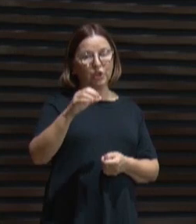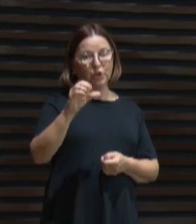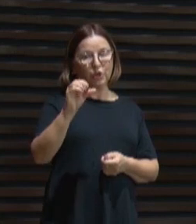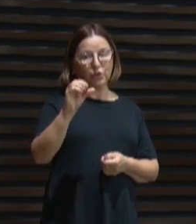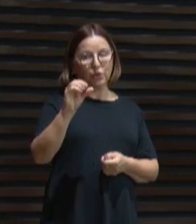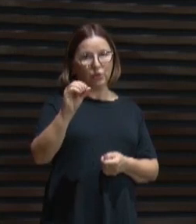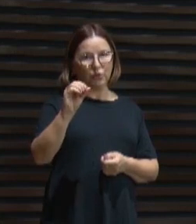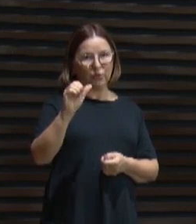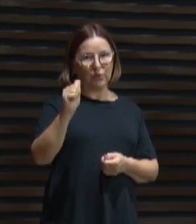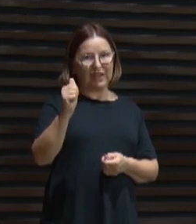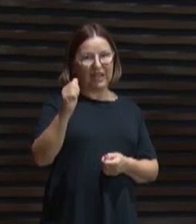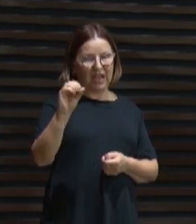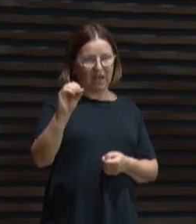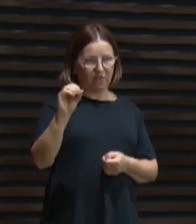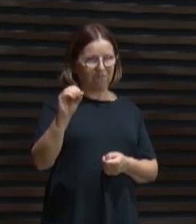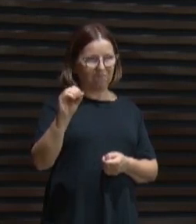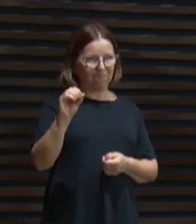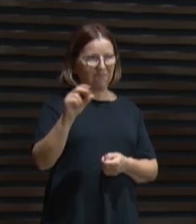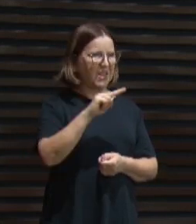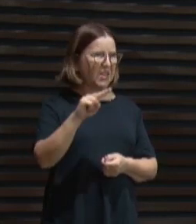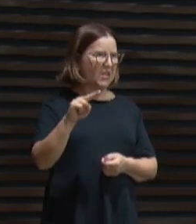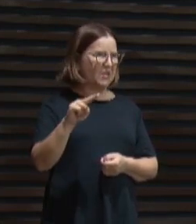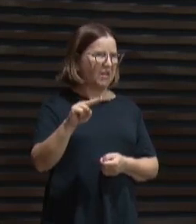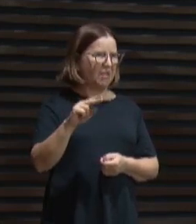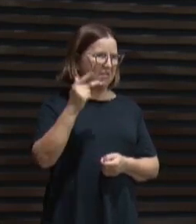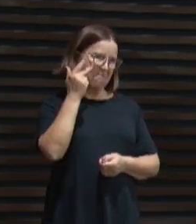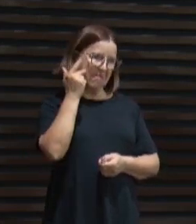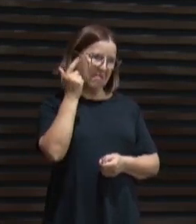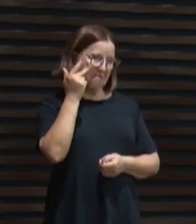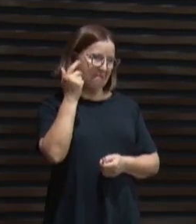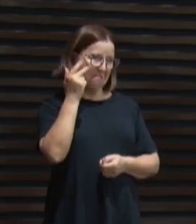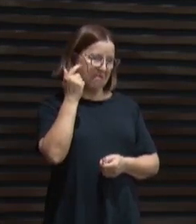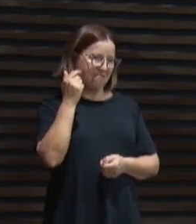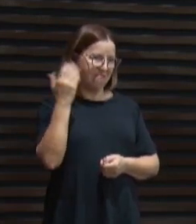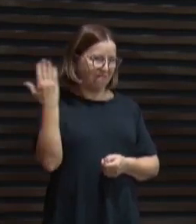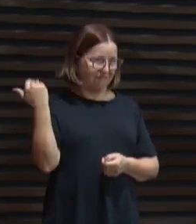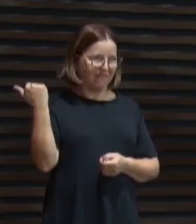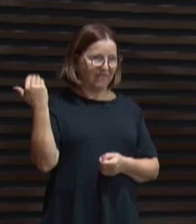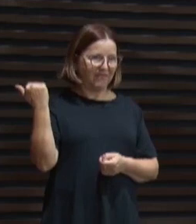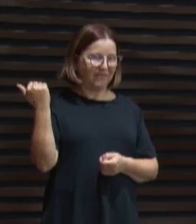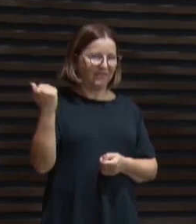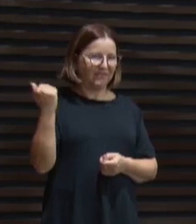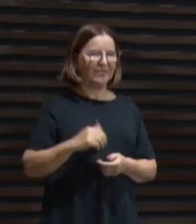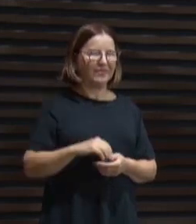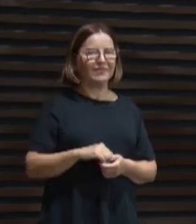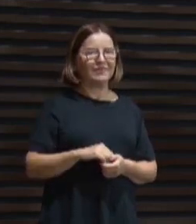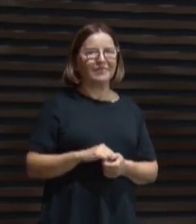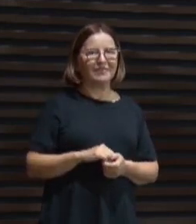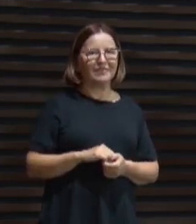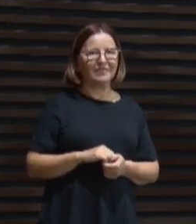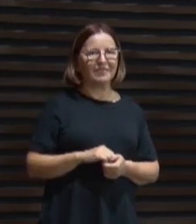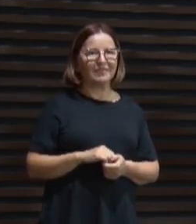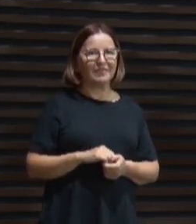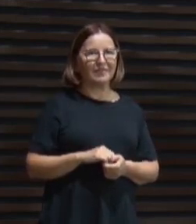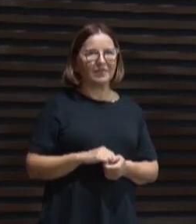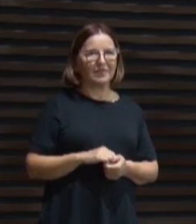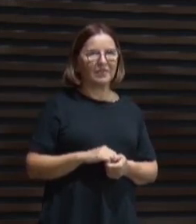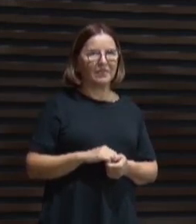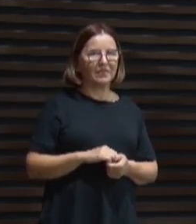é uma coisa comum, um nome muito comum. um homem